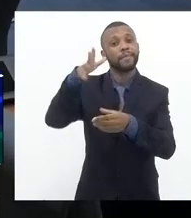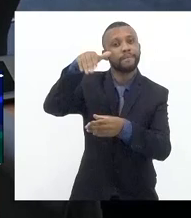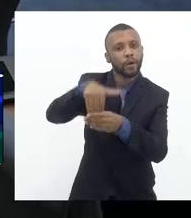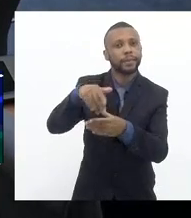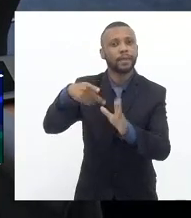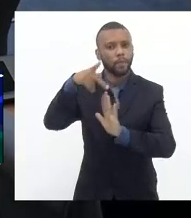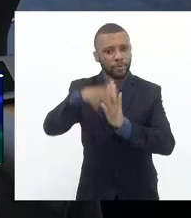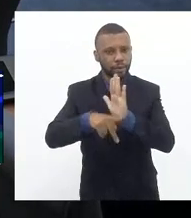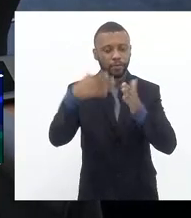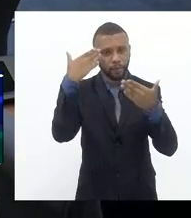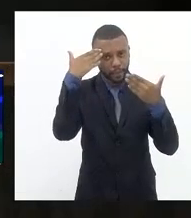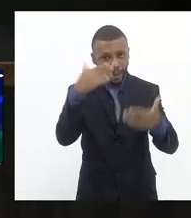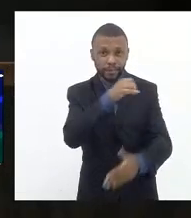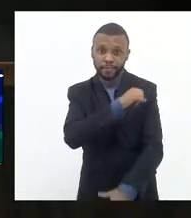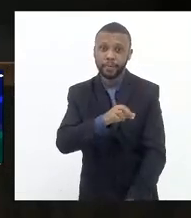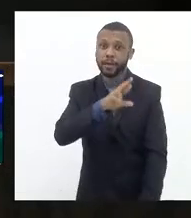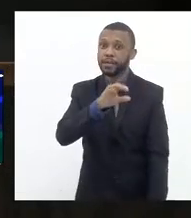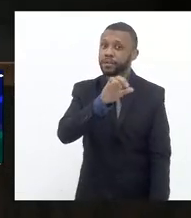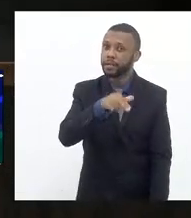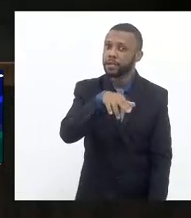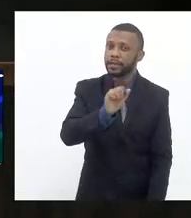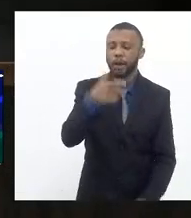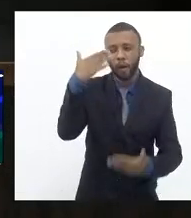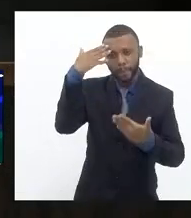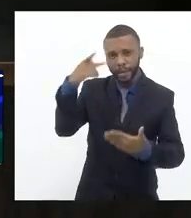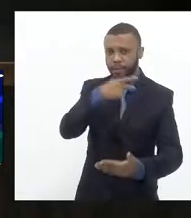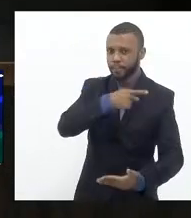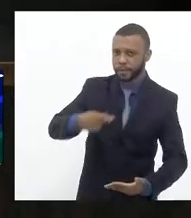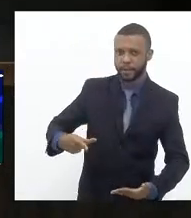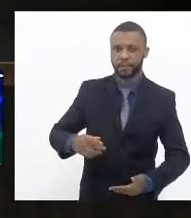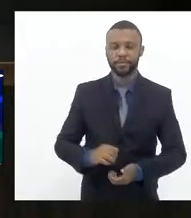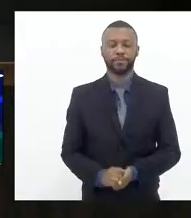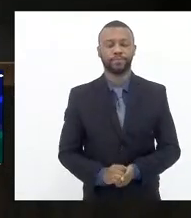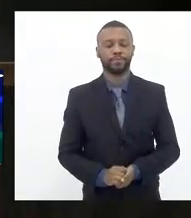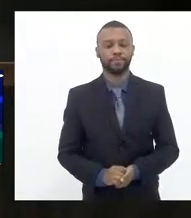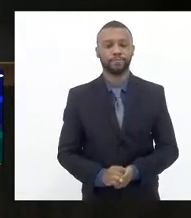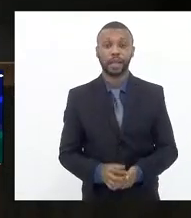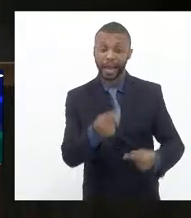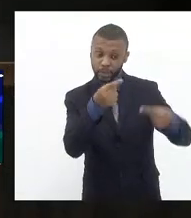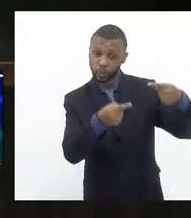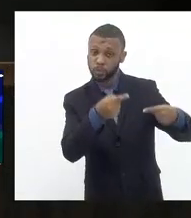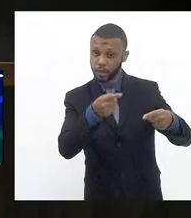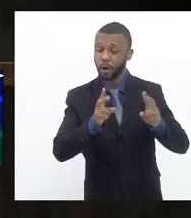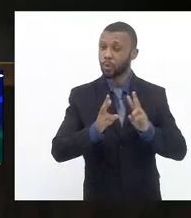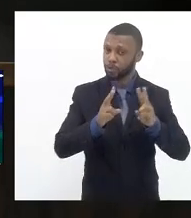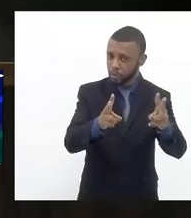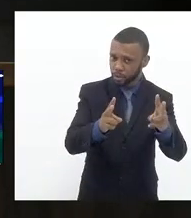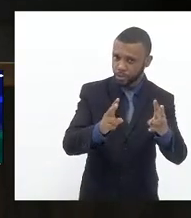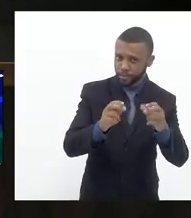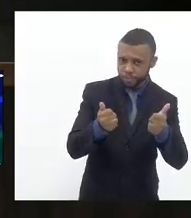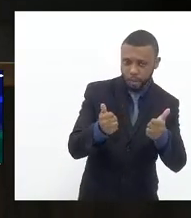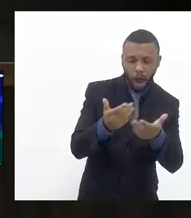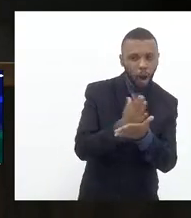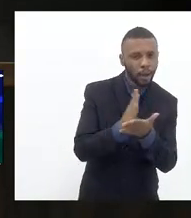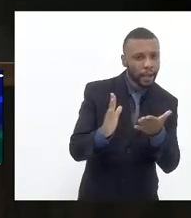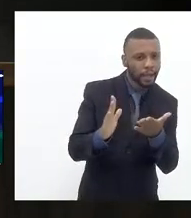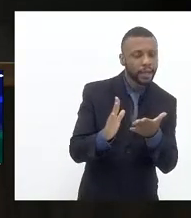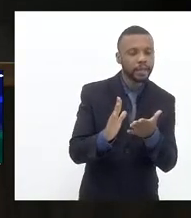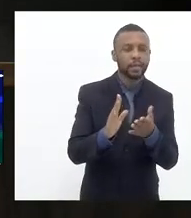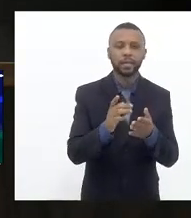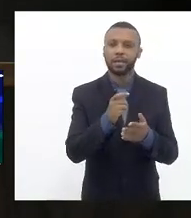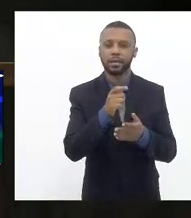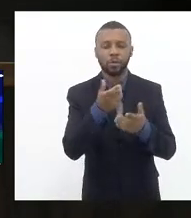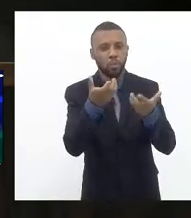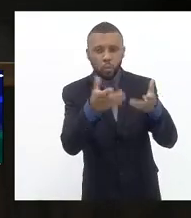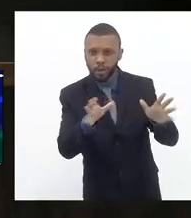presidente. Continua em discussão. Algum outro parlamentar queira discutir? Não havendo quem queira discutir, encerrada a discussão.